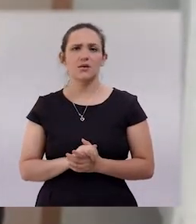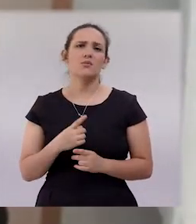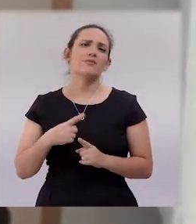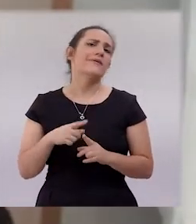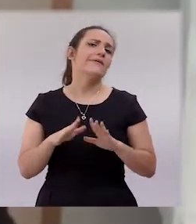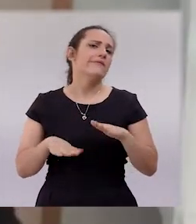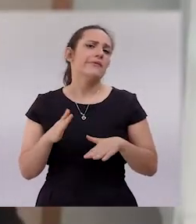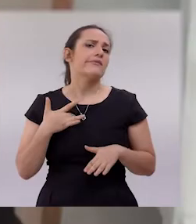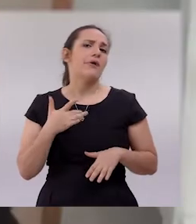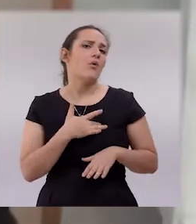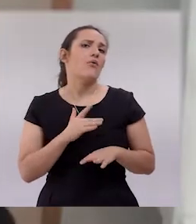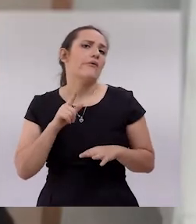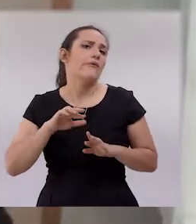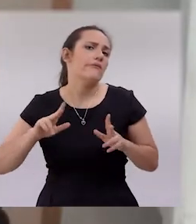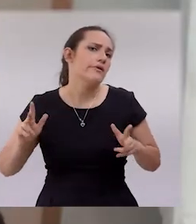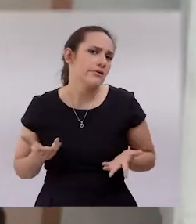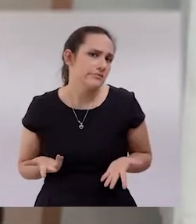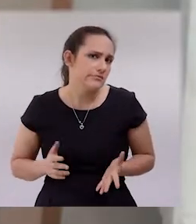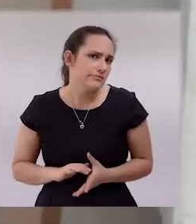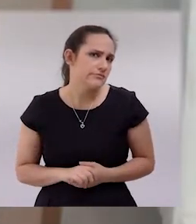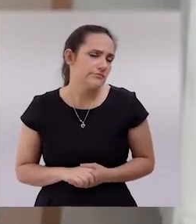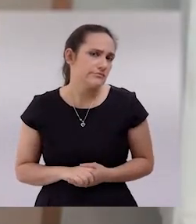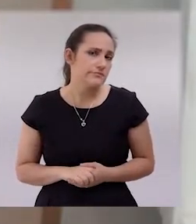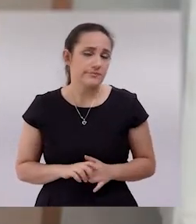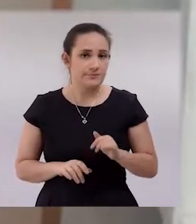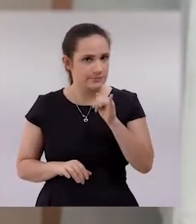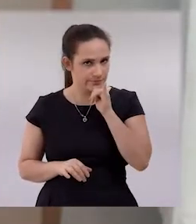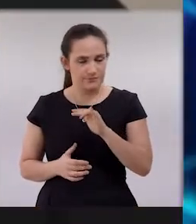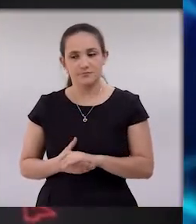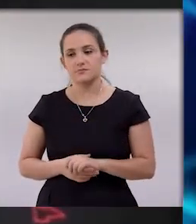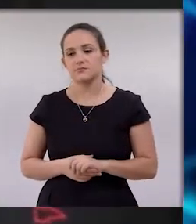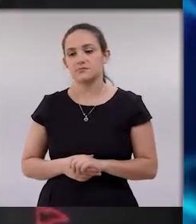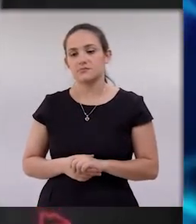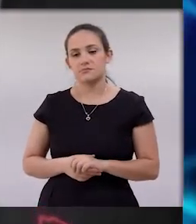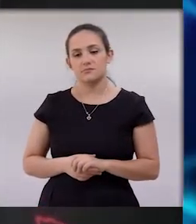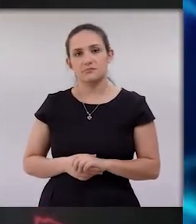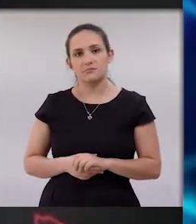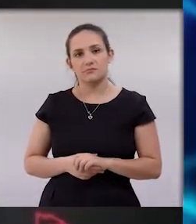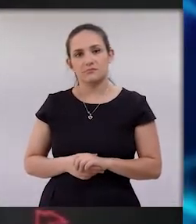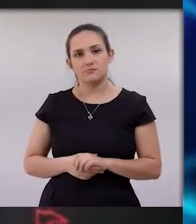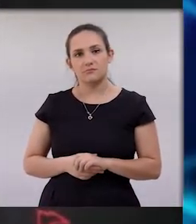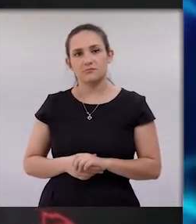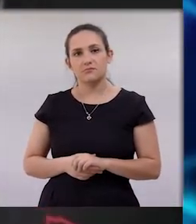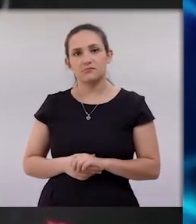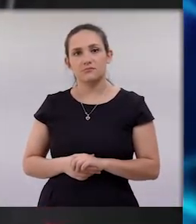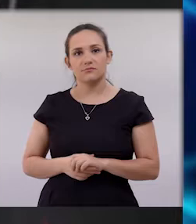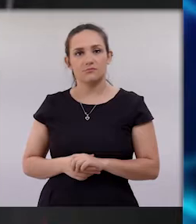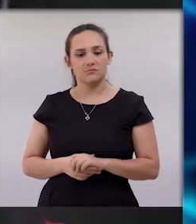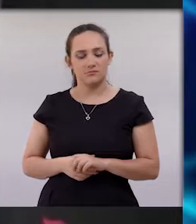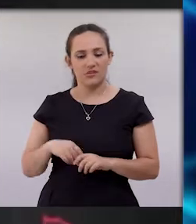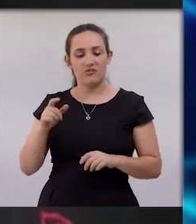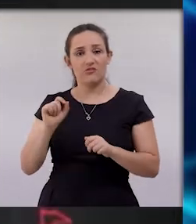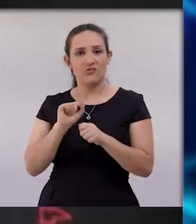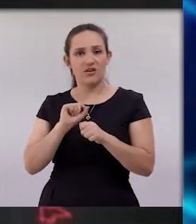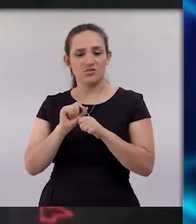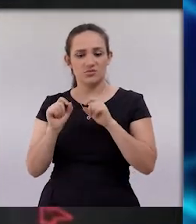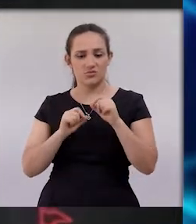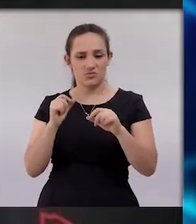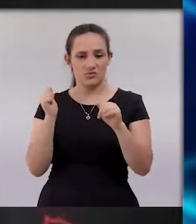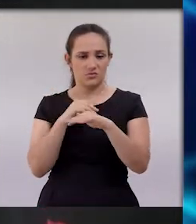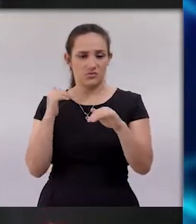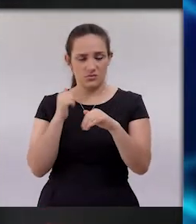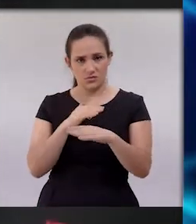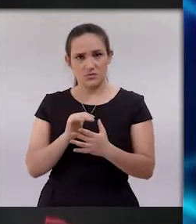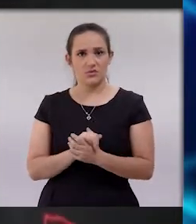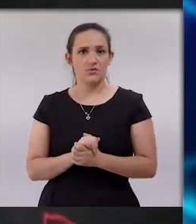que que na saúde tem que ser diferente? Então, vou dar exemplos. A gente é tele nos aplicativos de transporte, a